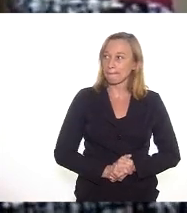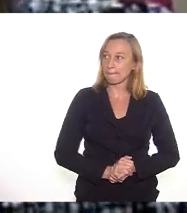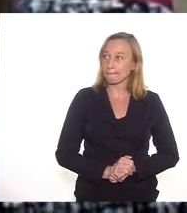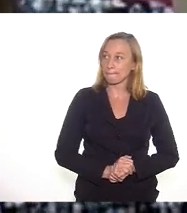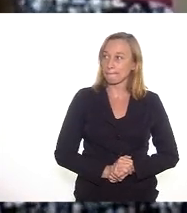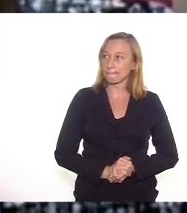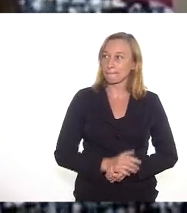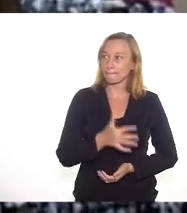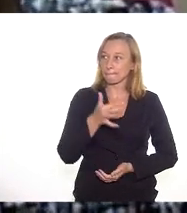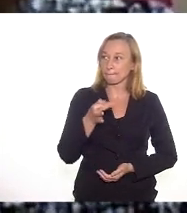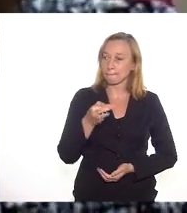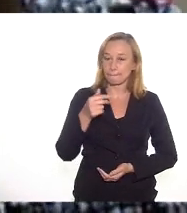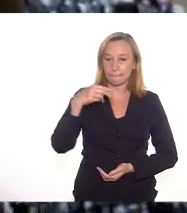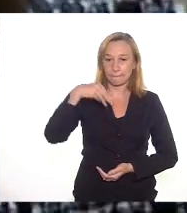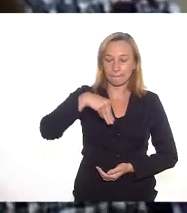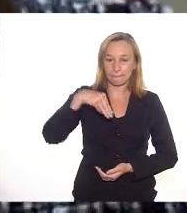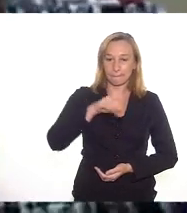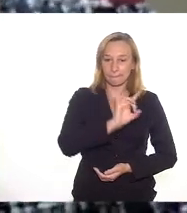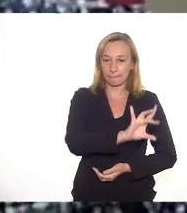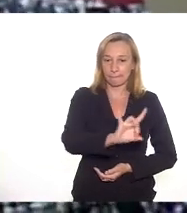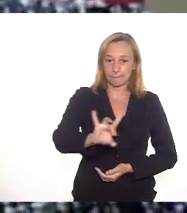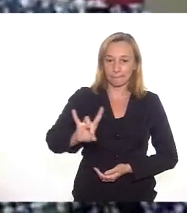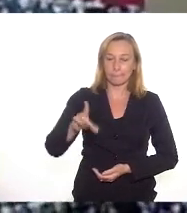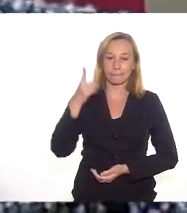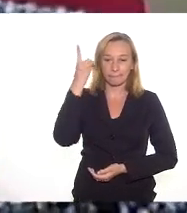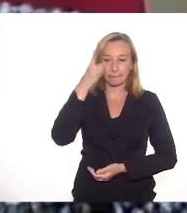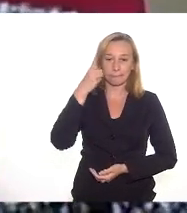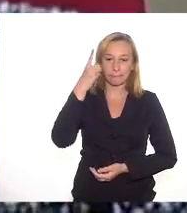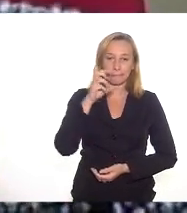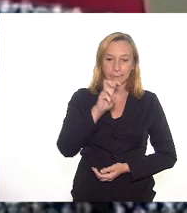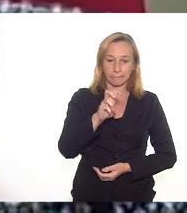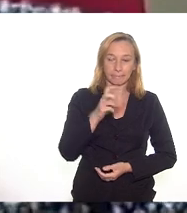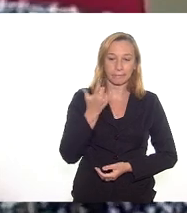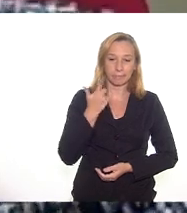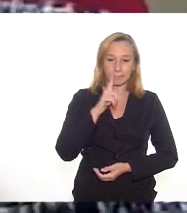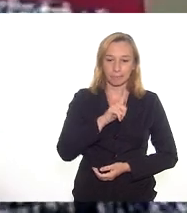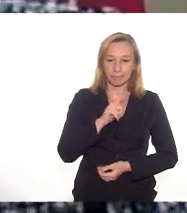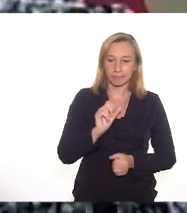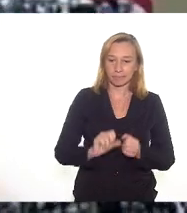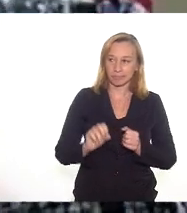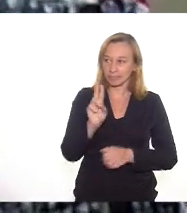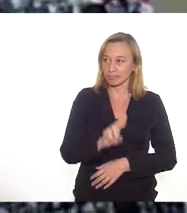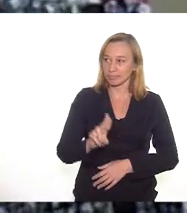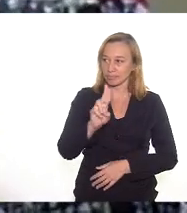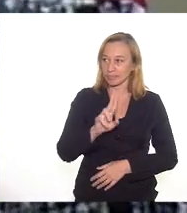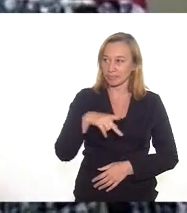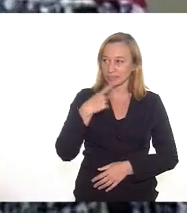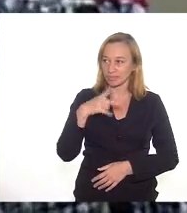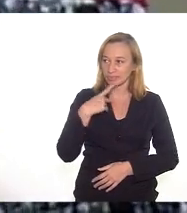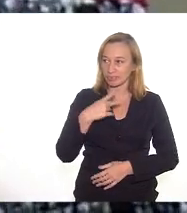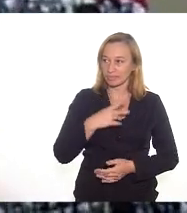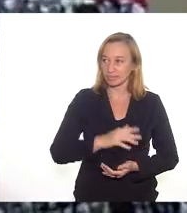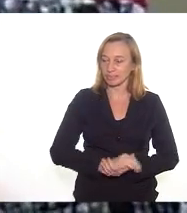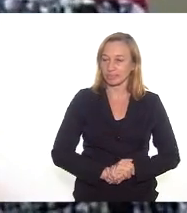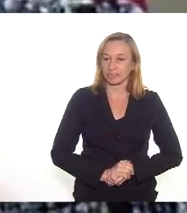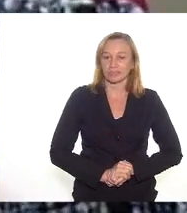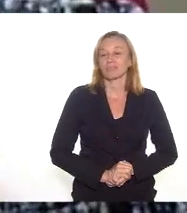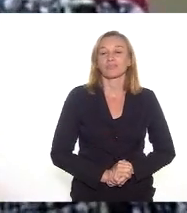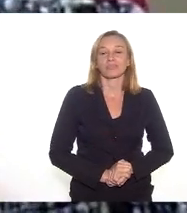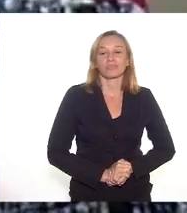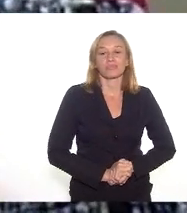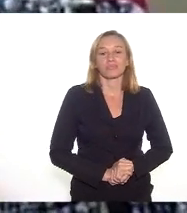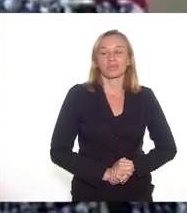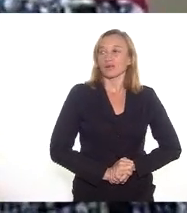conceder 7 minutos a cada deputado para que os 5 deputados possam fazer uso da fala desse tempo.